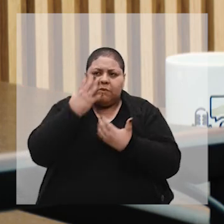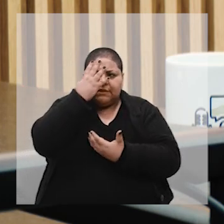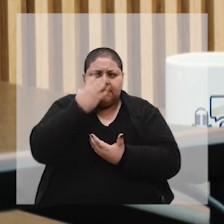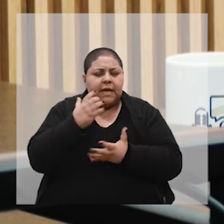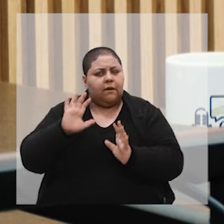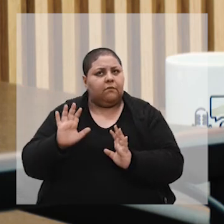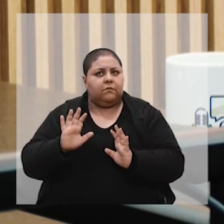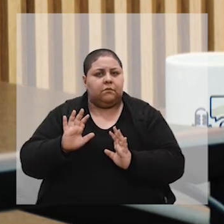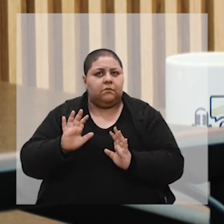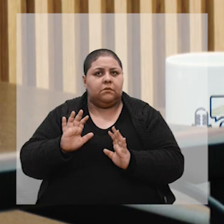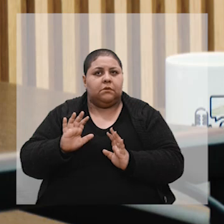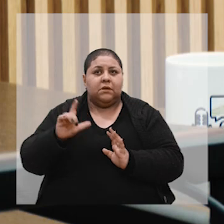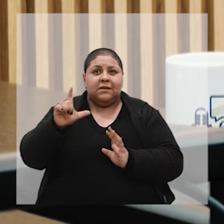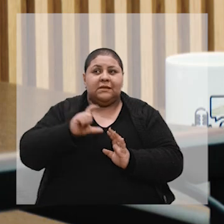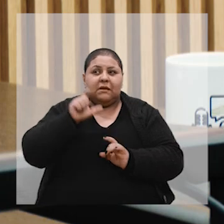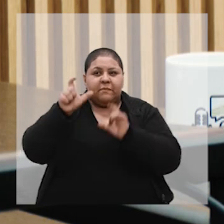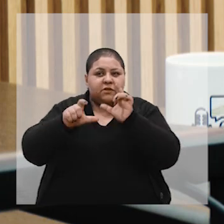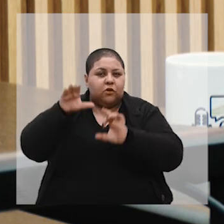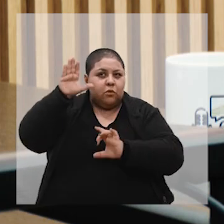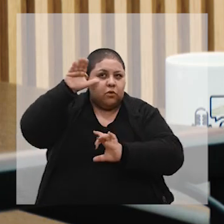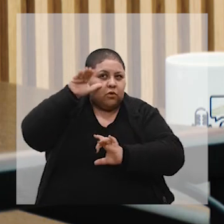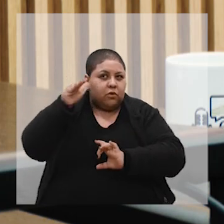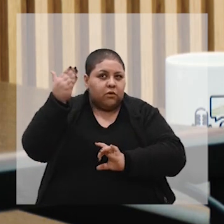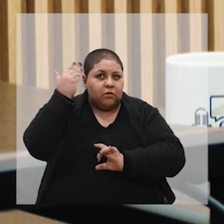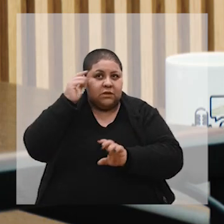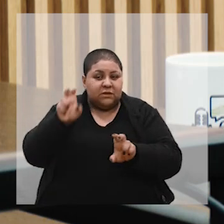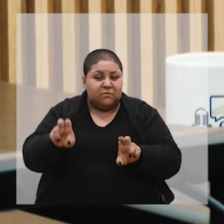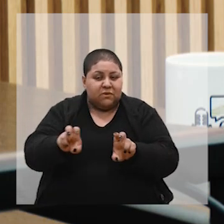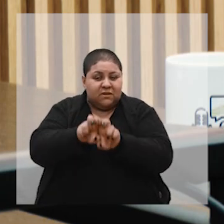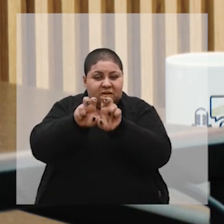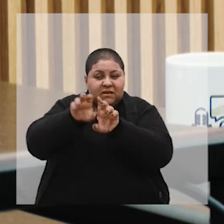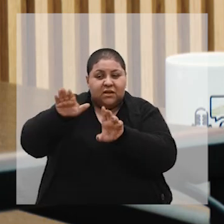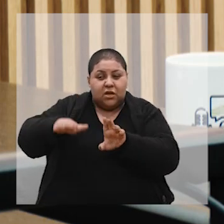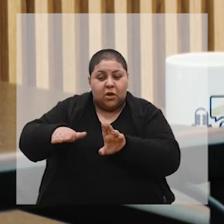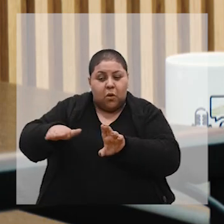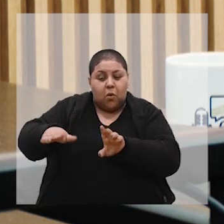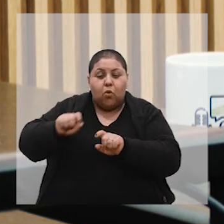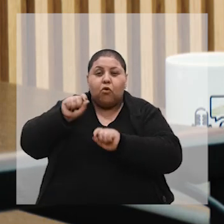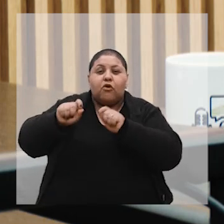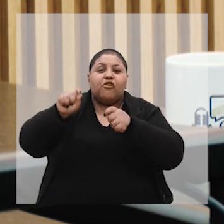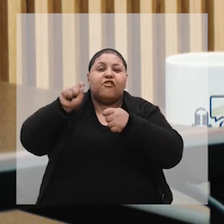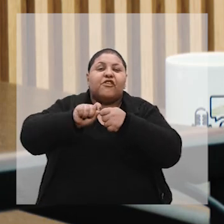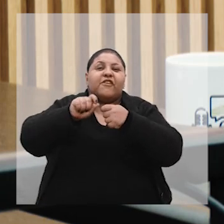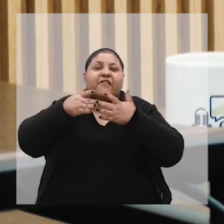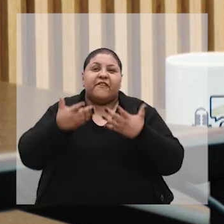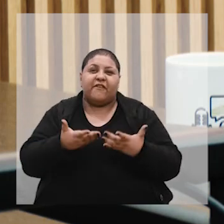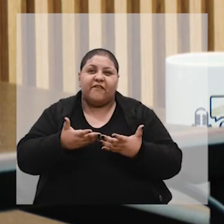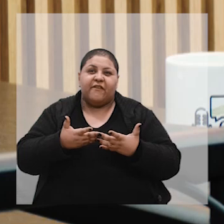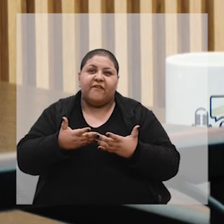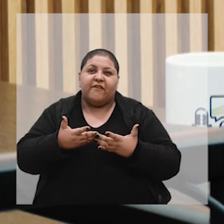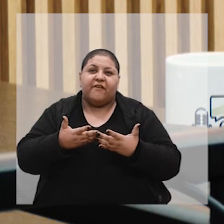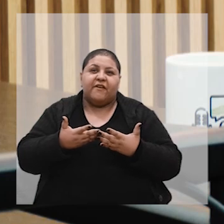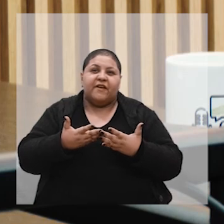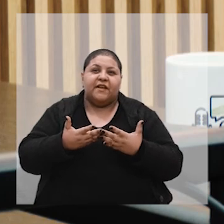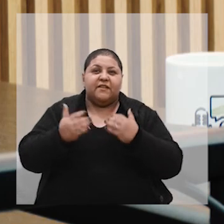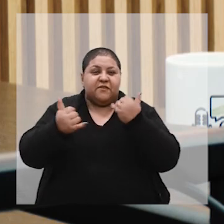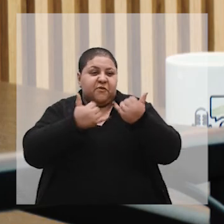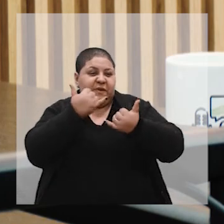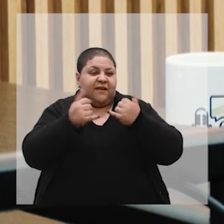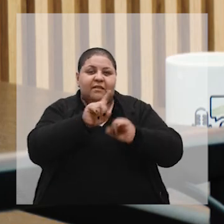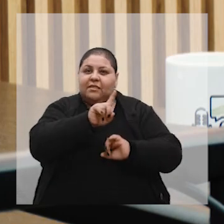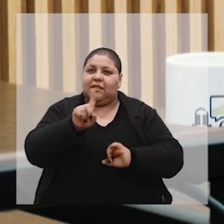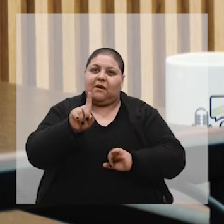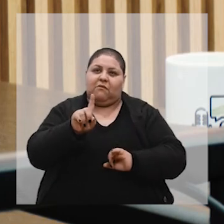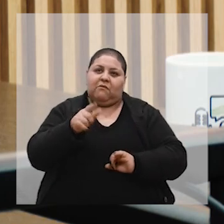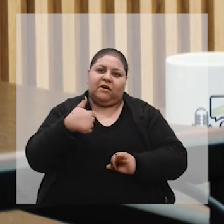algo sério, assim, sabe, cara? Pra alguém que tá curioso pra saber sobre o futsal de enanismo, o que eles fazem numa junção? Será que eles ficam brincando? Não.